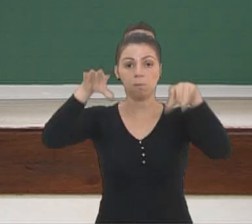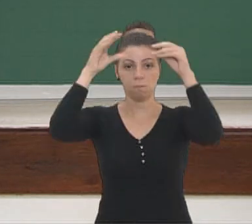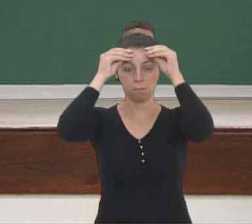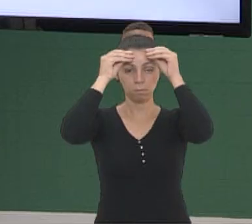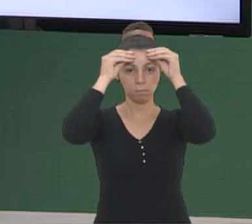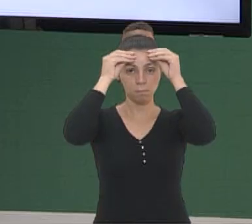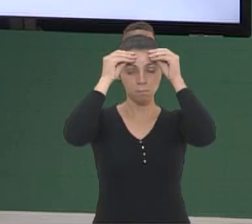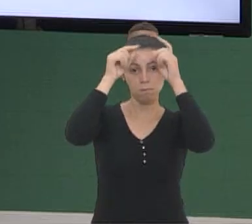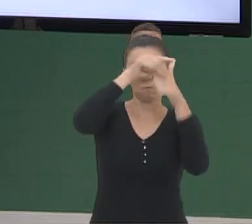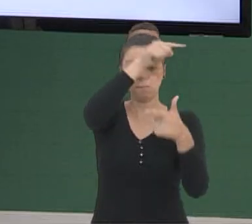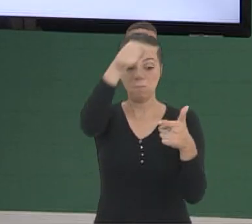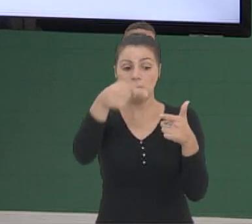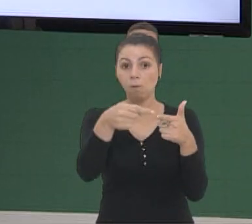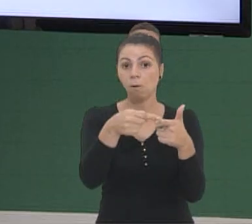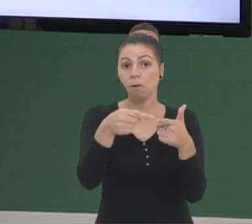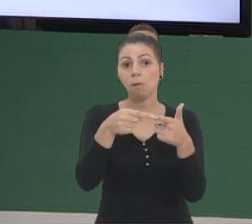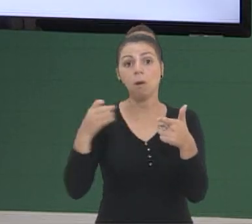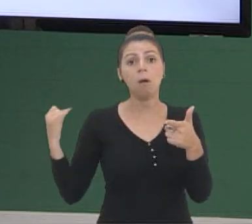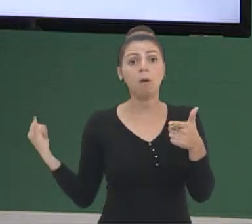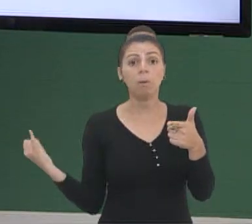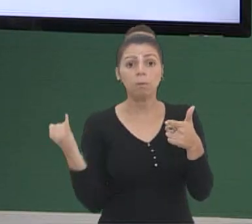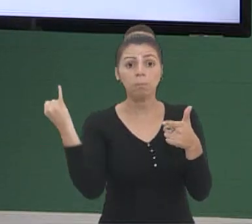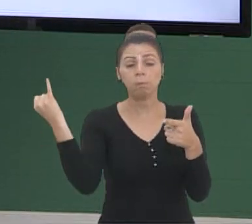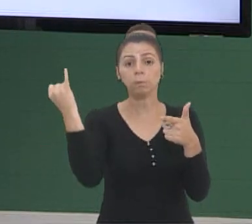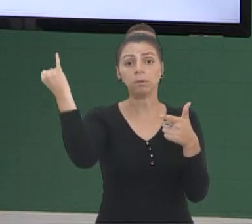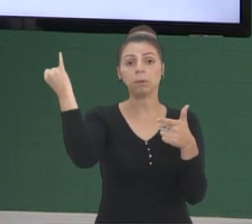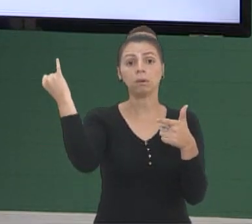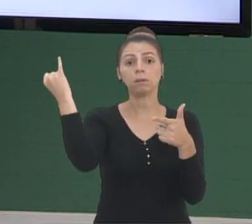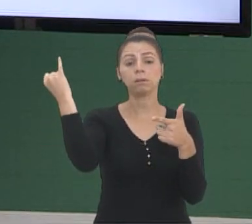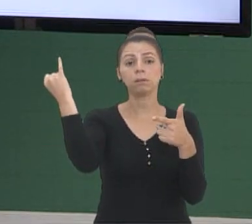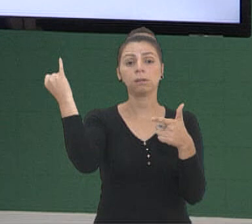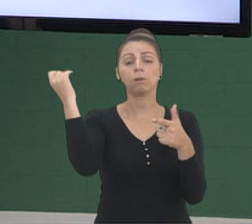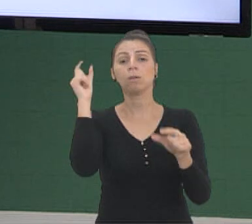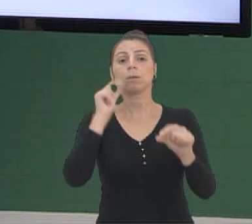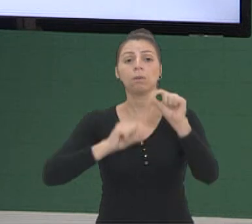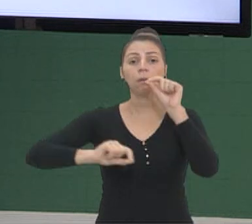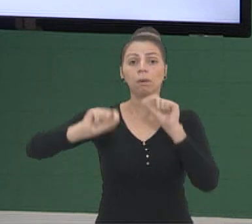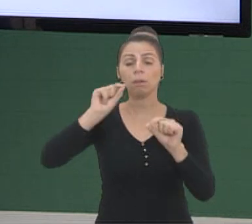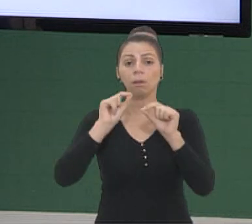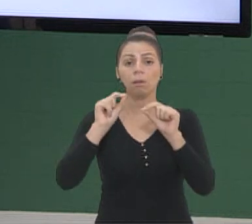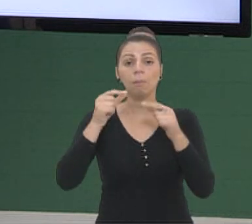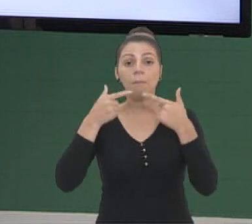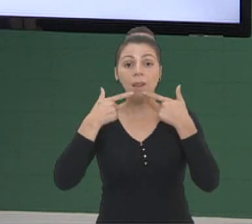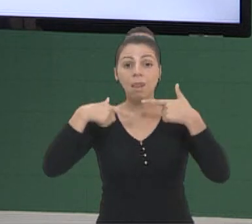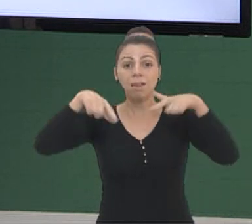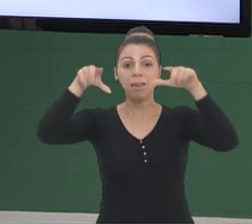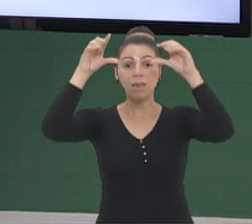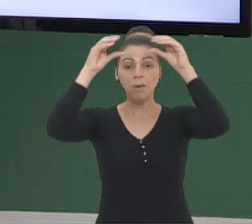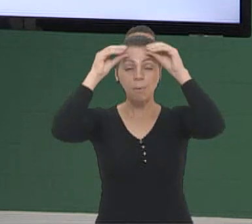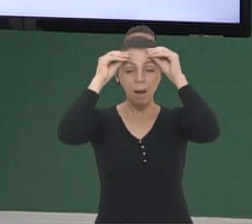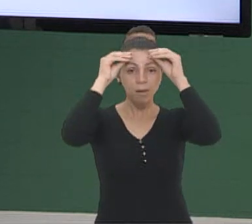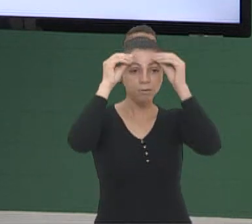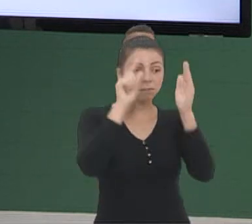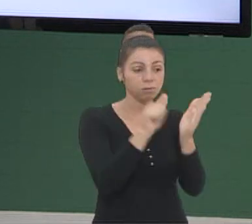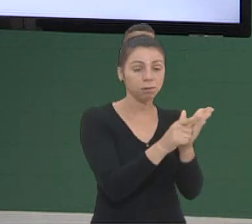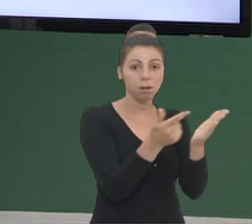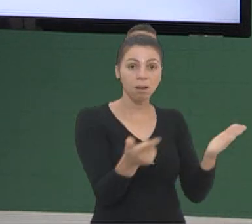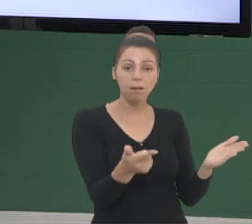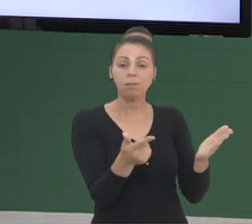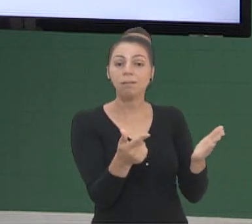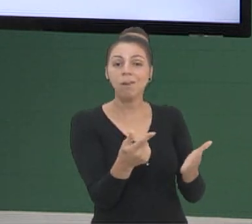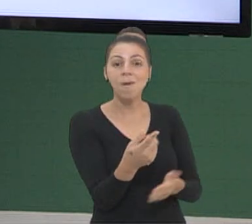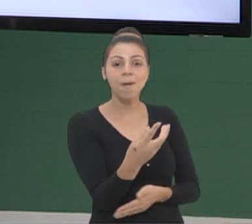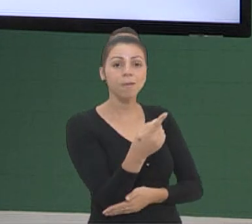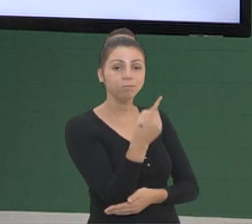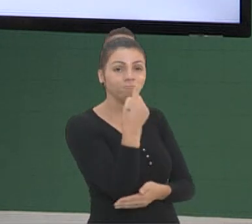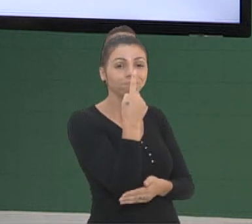coisa importante, dentro dessa ideia de jornalístico, ele tem uma linguagem mais próxima, mais familiar, né? Quer dizer,